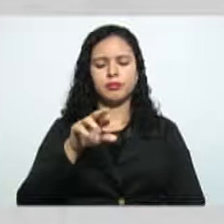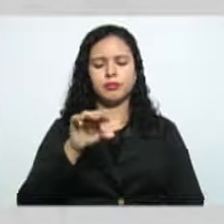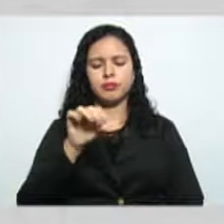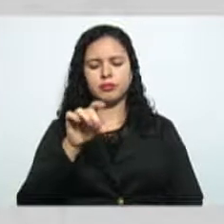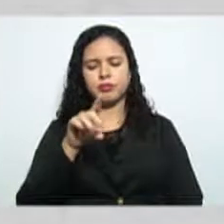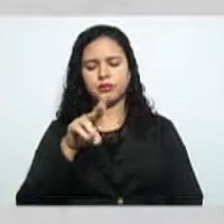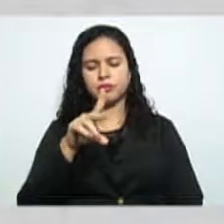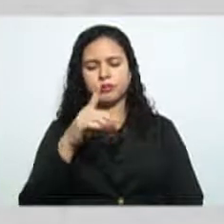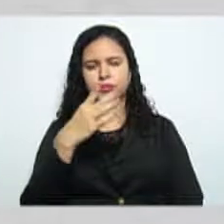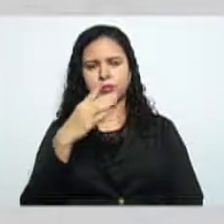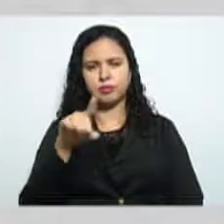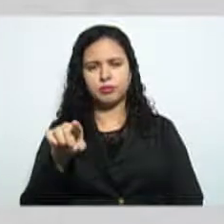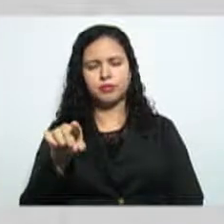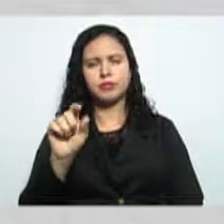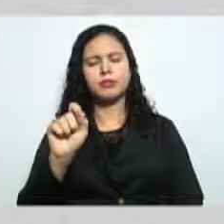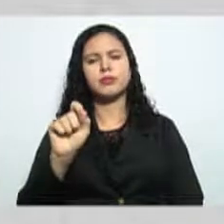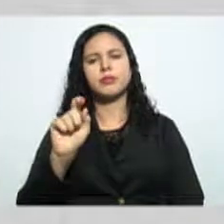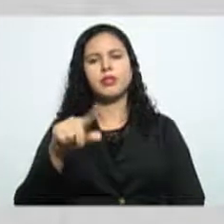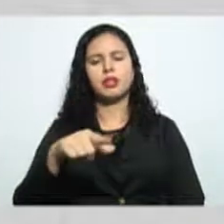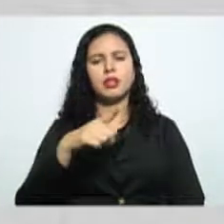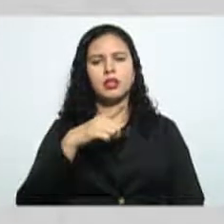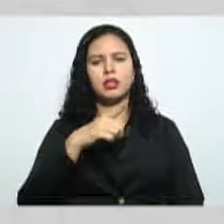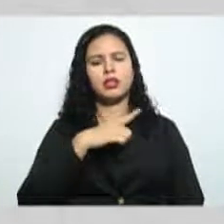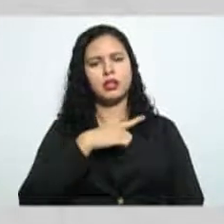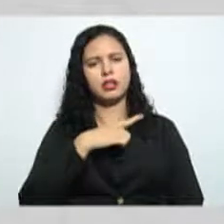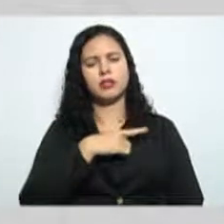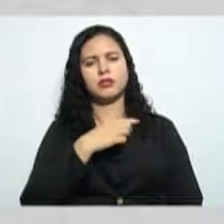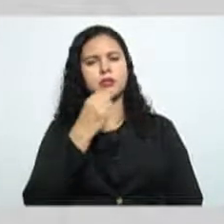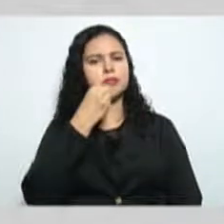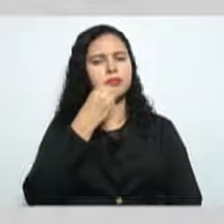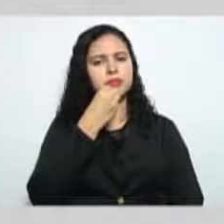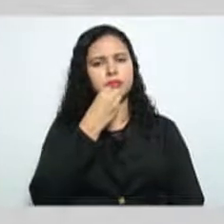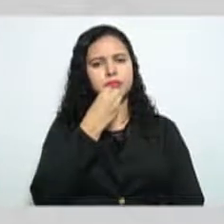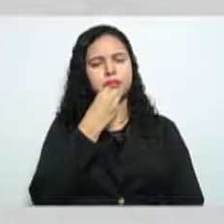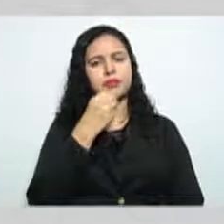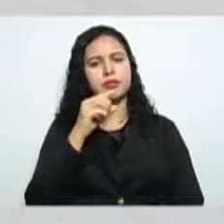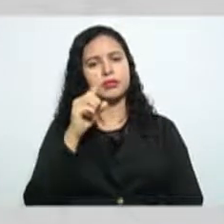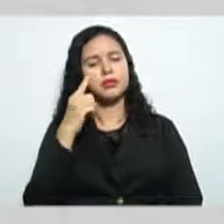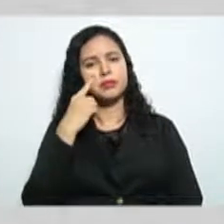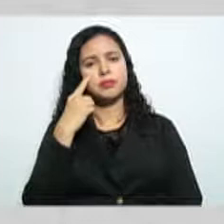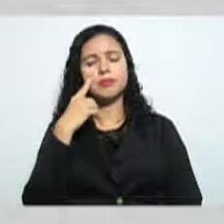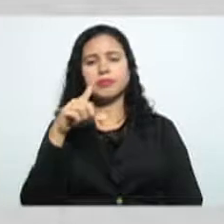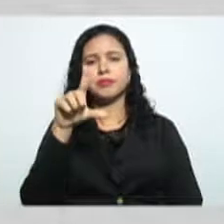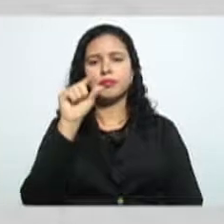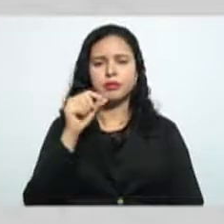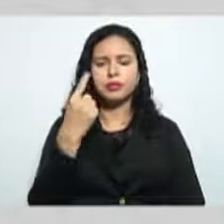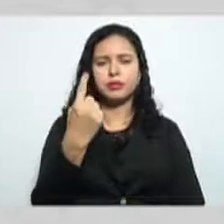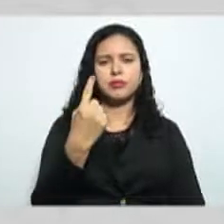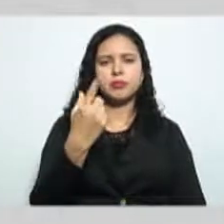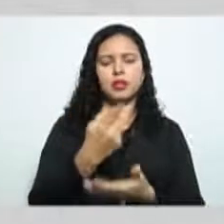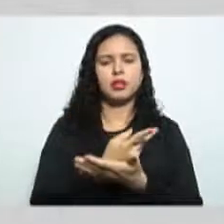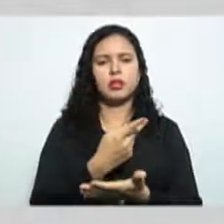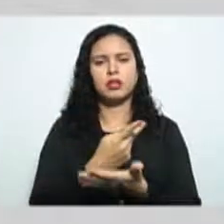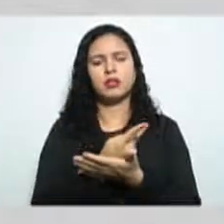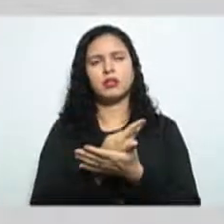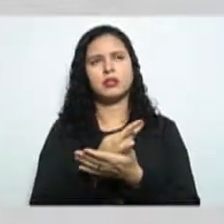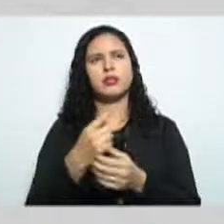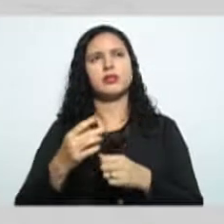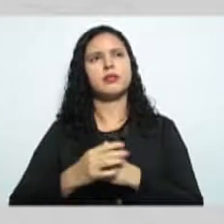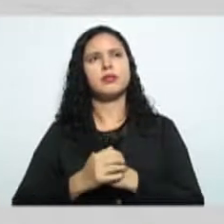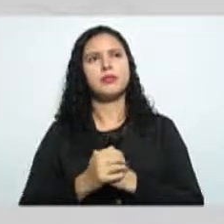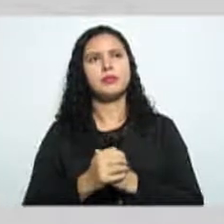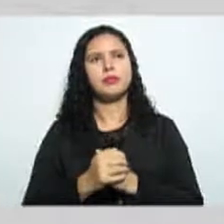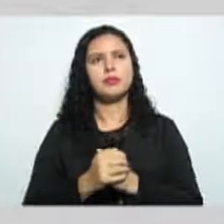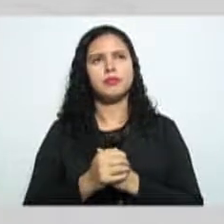vantagens. Abaixo temos 4 vantagens, marque a única alternativa errada. Nós falamos então sobre processos produtivos, o